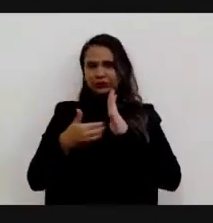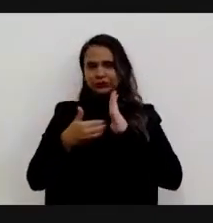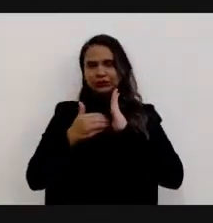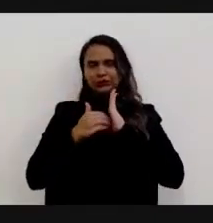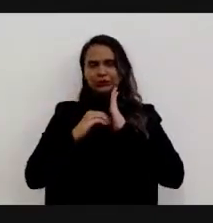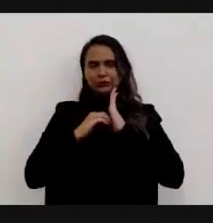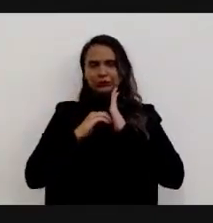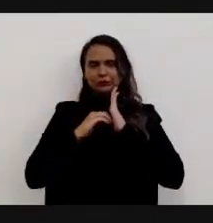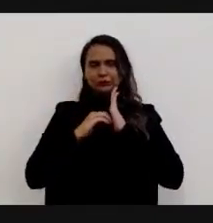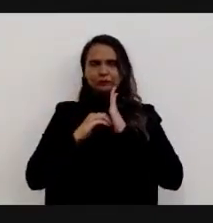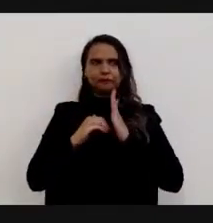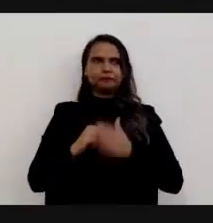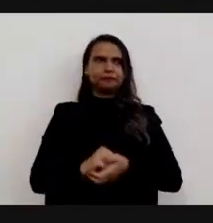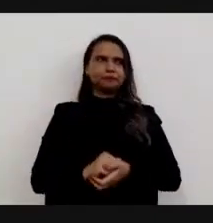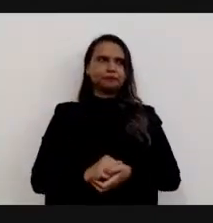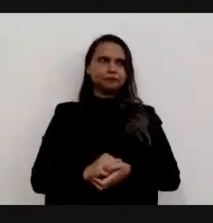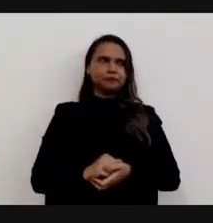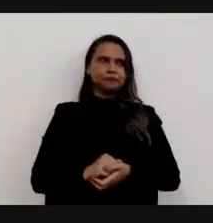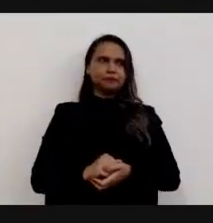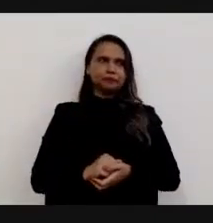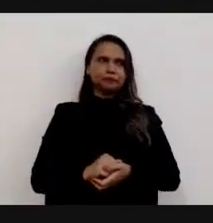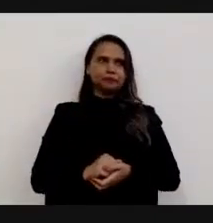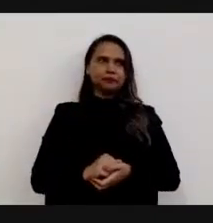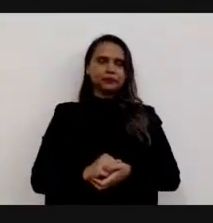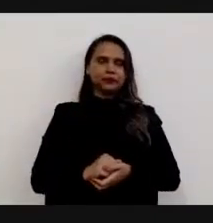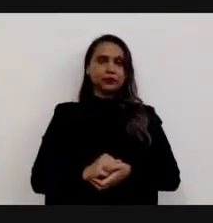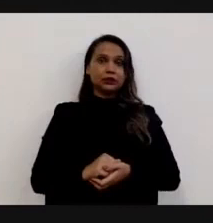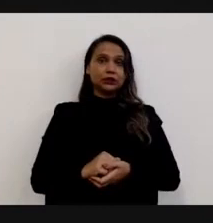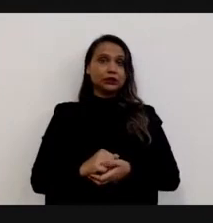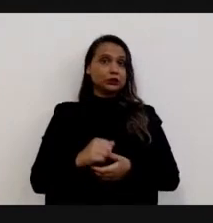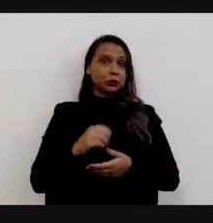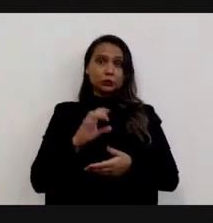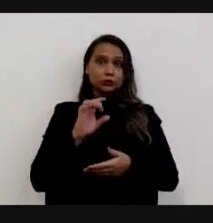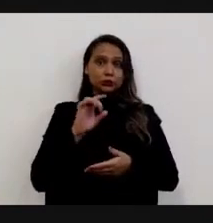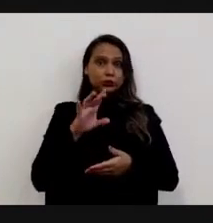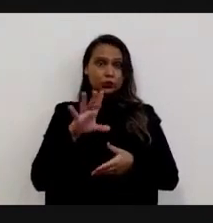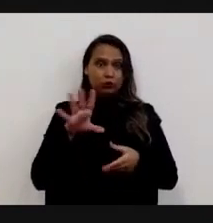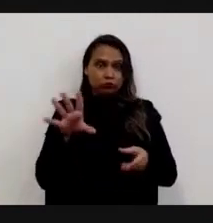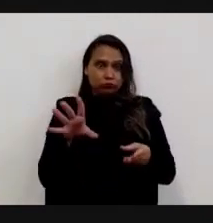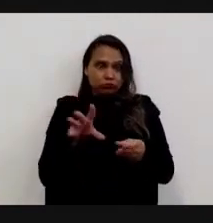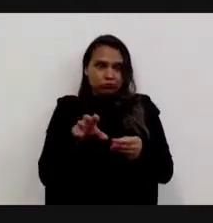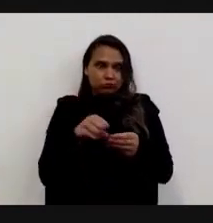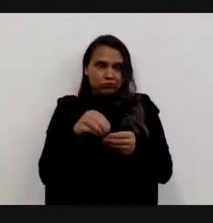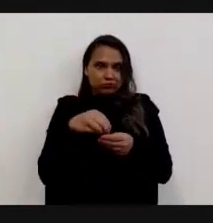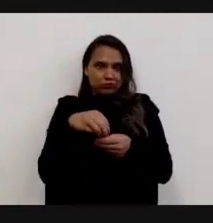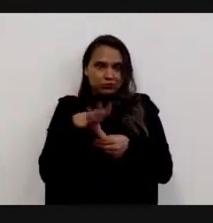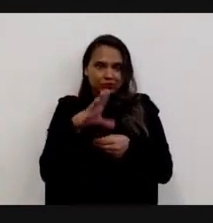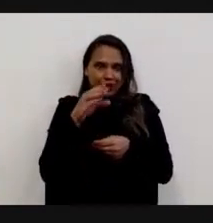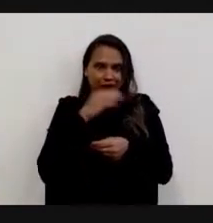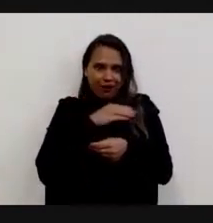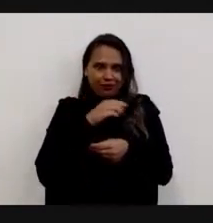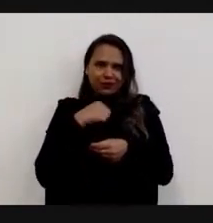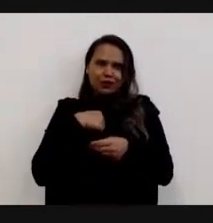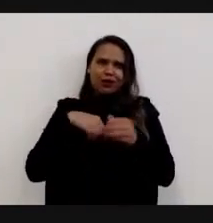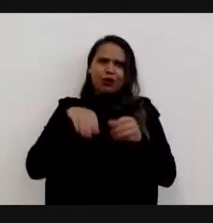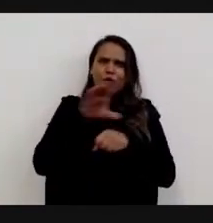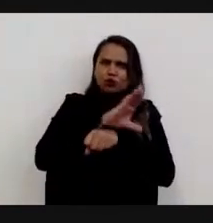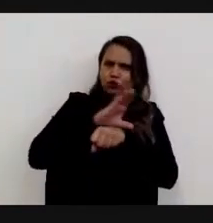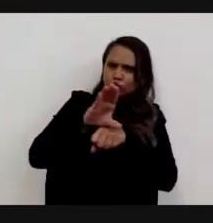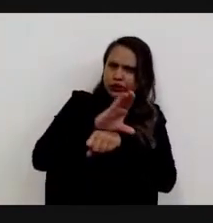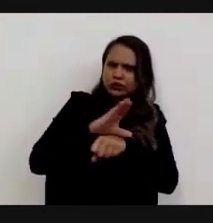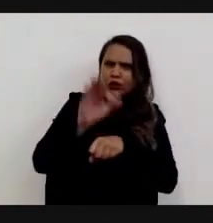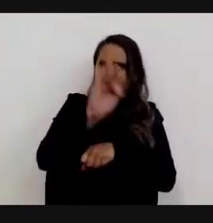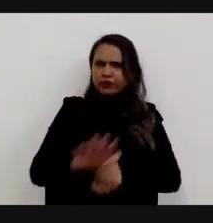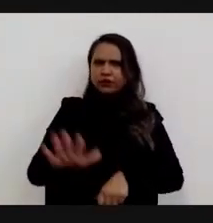Deputados, né? Bom, só dando uma introdução muito rápida, tanto a Constituição Federal trata de